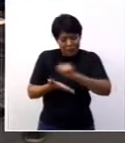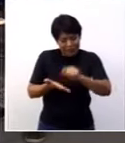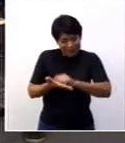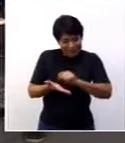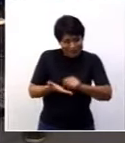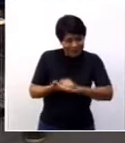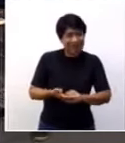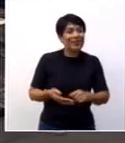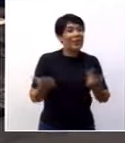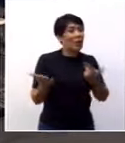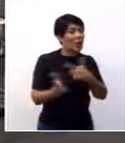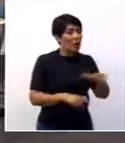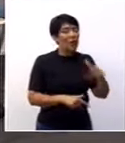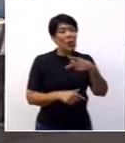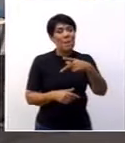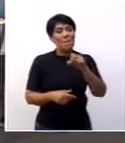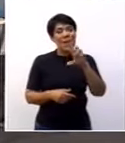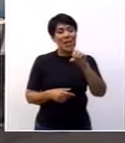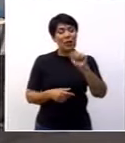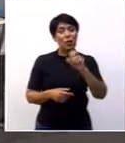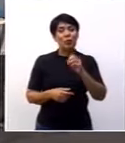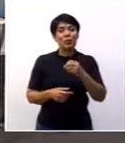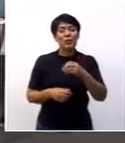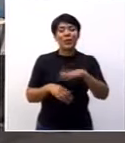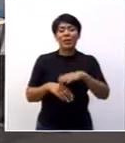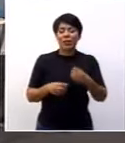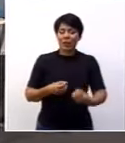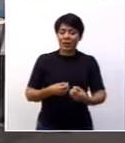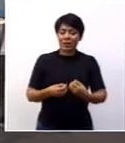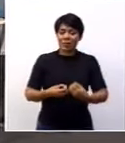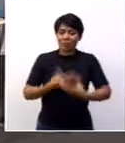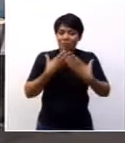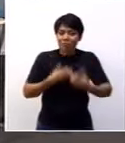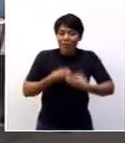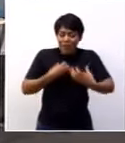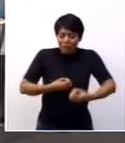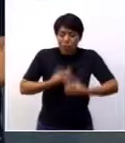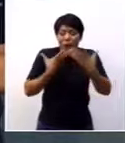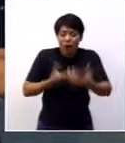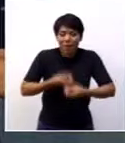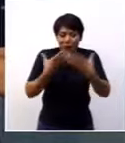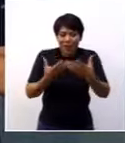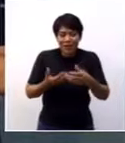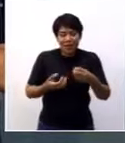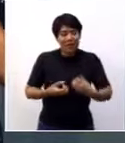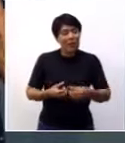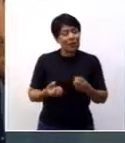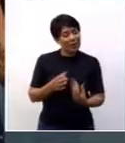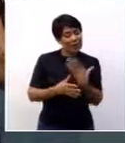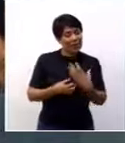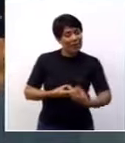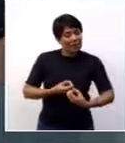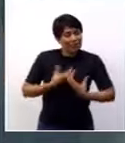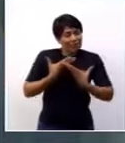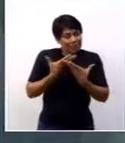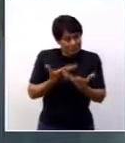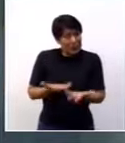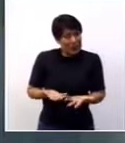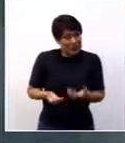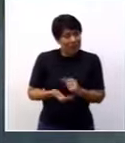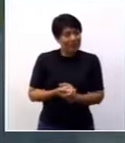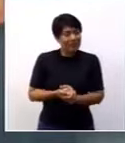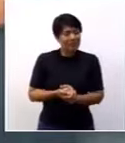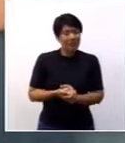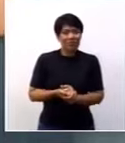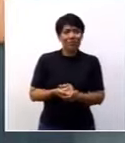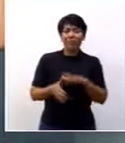para desabafar com ele mesmo. Ai, que maravilha, né? Perfeito. Então, desabafar com ele mesmo, será